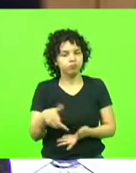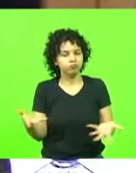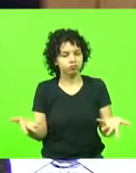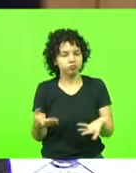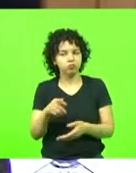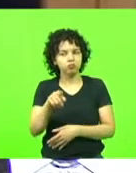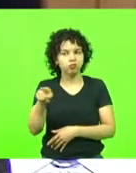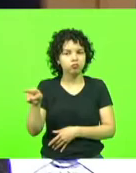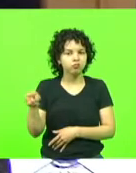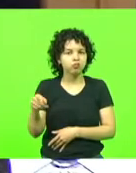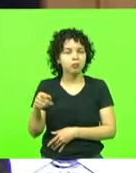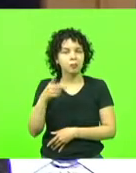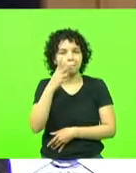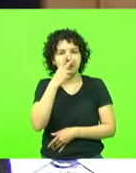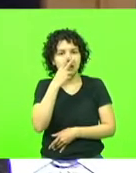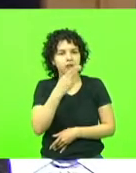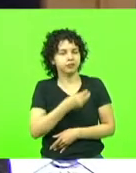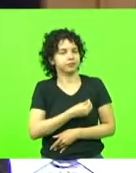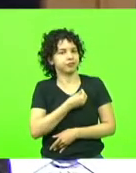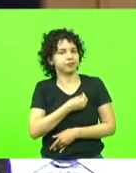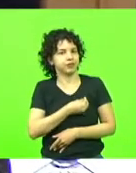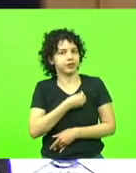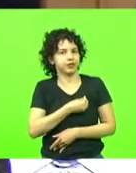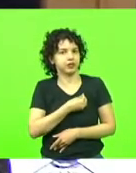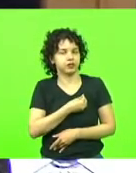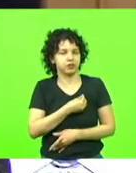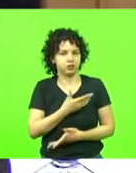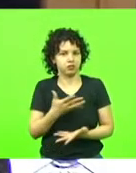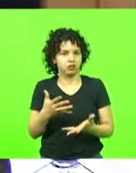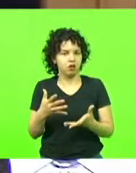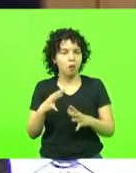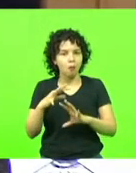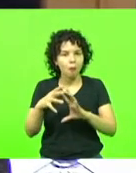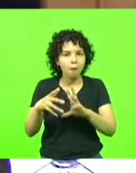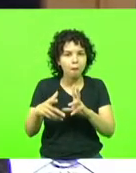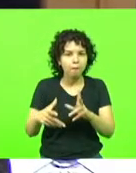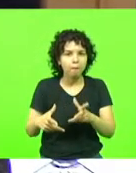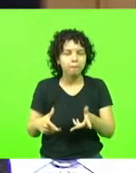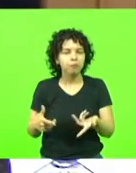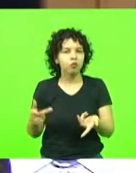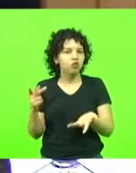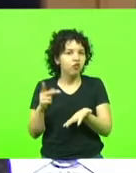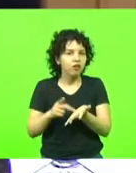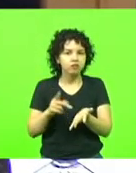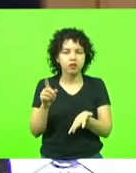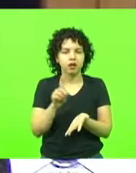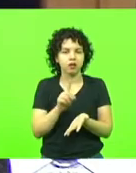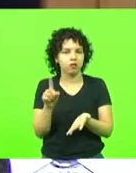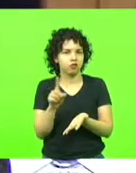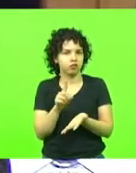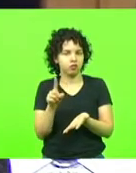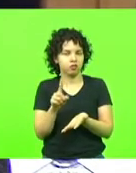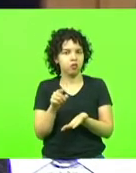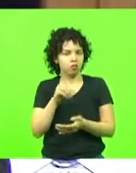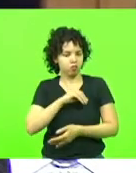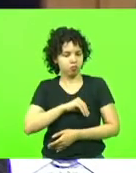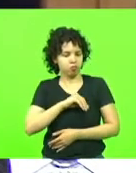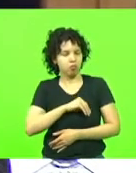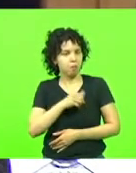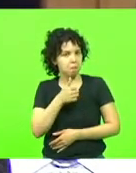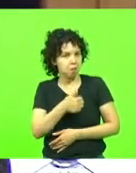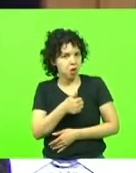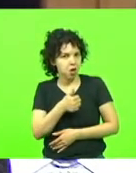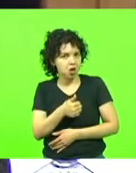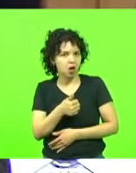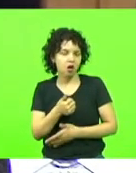mundo, parece de, sei lá, da fantasia. Da fantasia. Para quem ganha bem, não tem problema, né? Porque gasta um